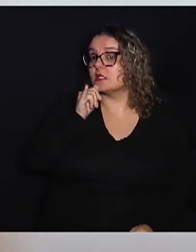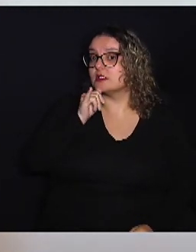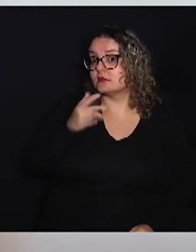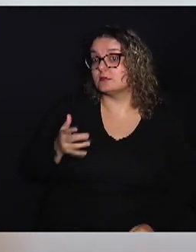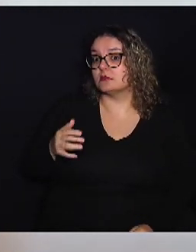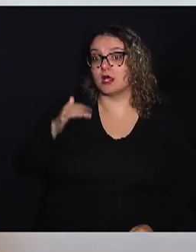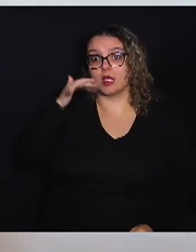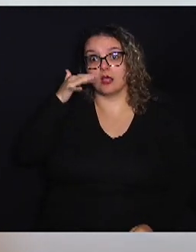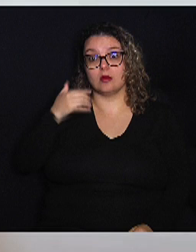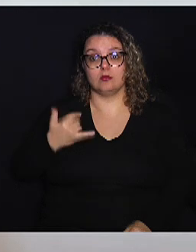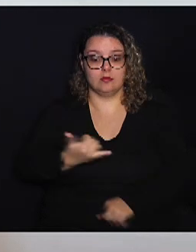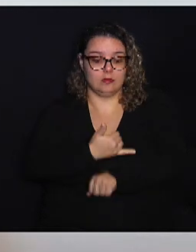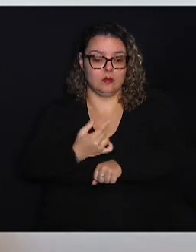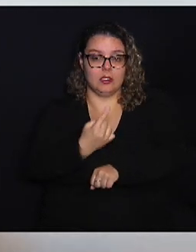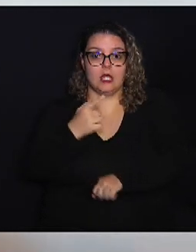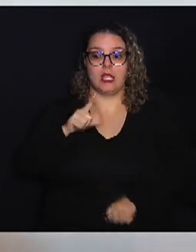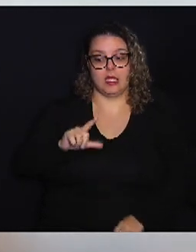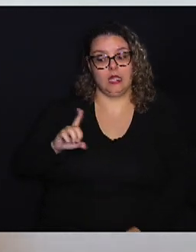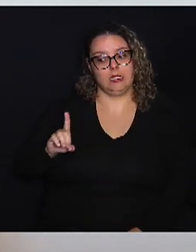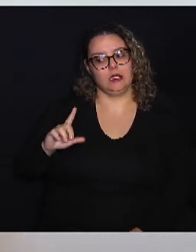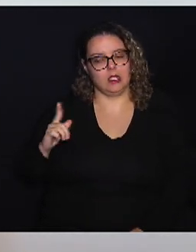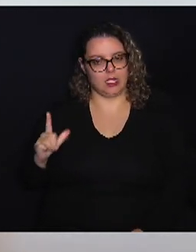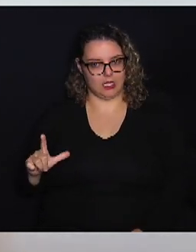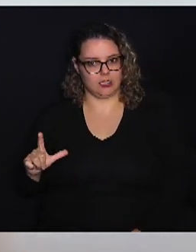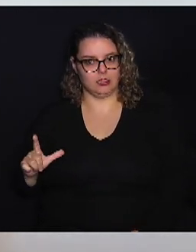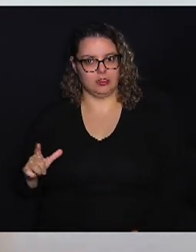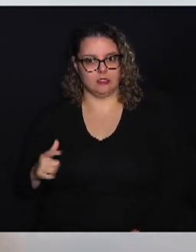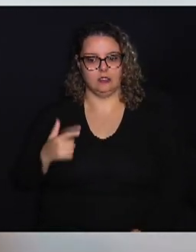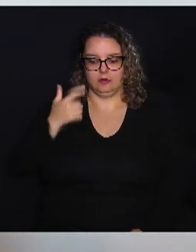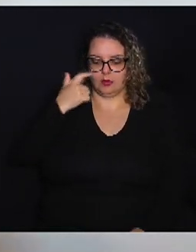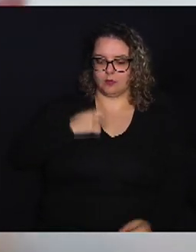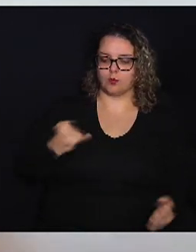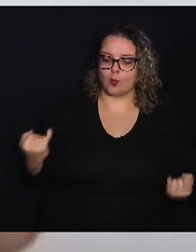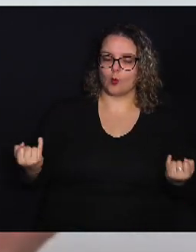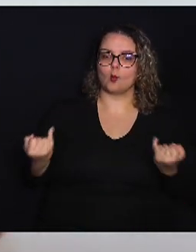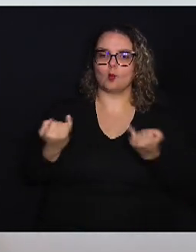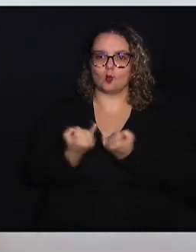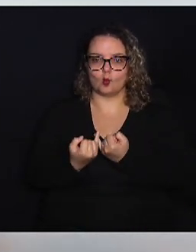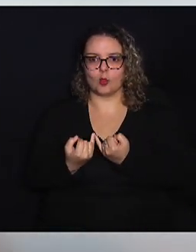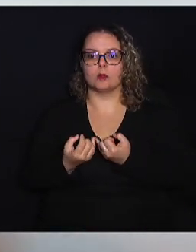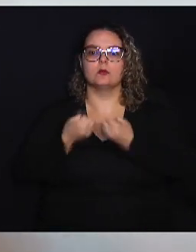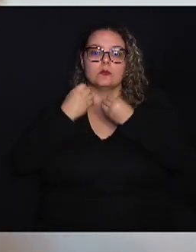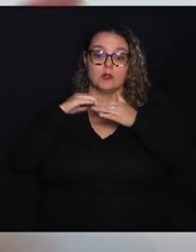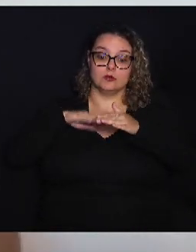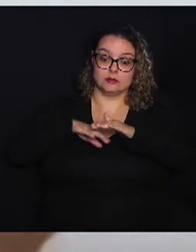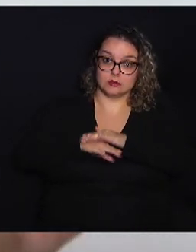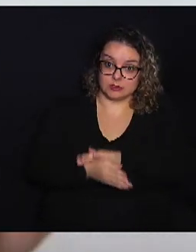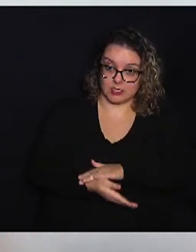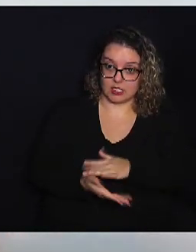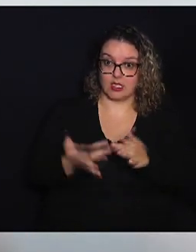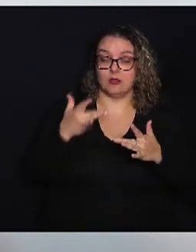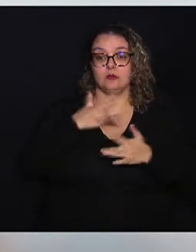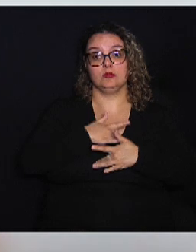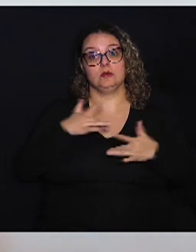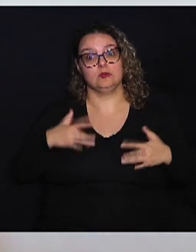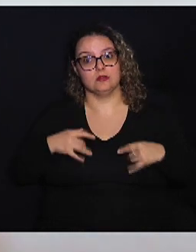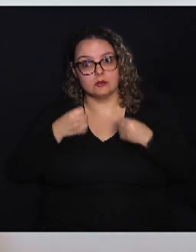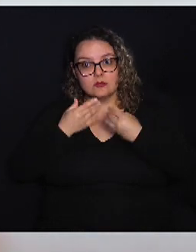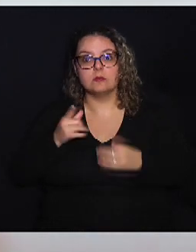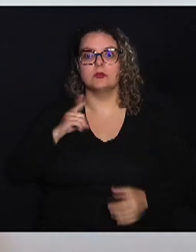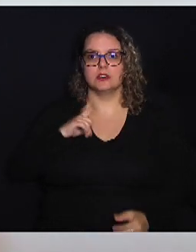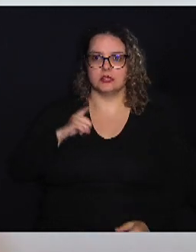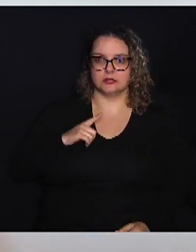um colesterol LDL. Eu tenho uma pessoa magra que tem bons hábitos, que é saudável, mas tem